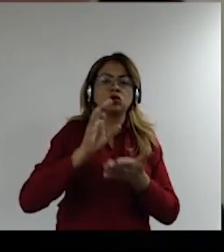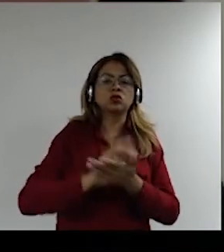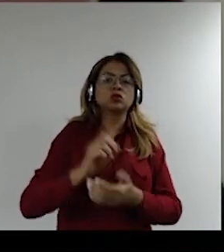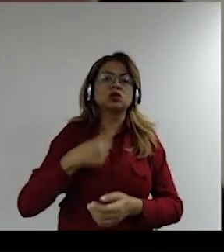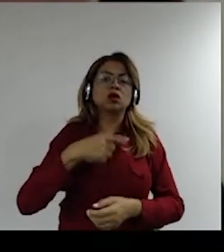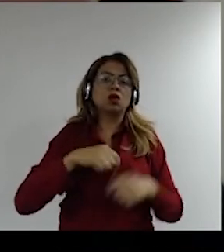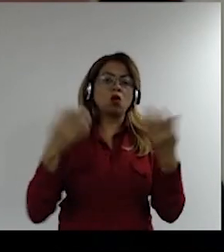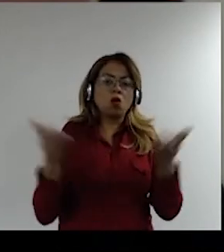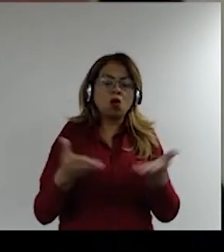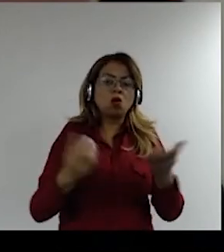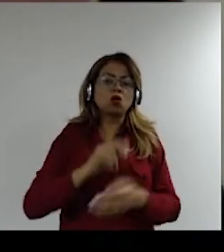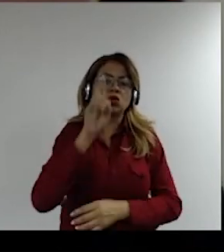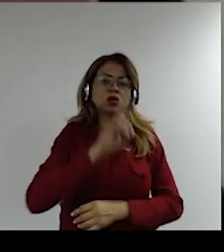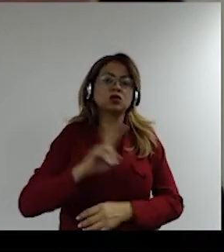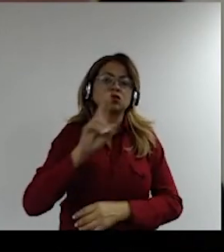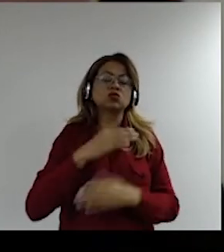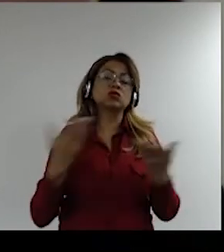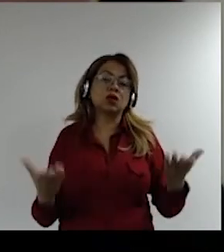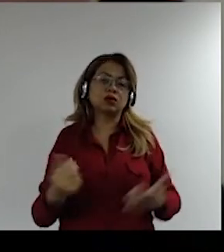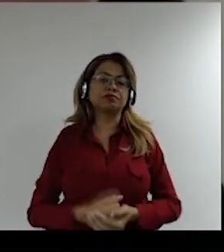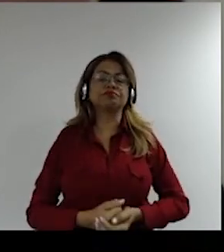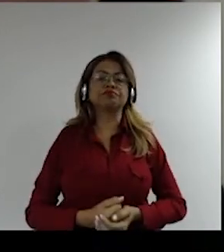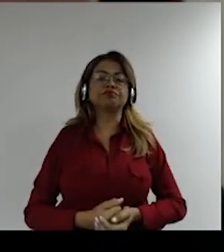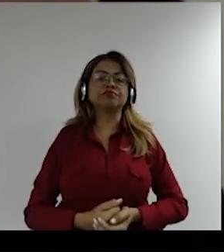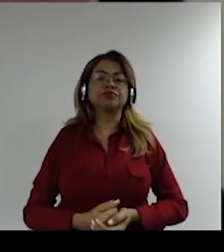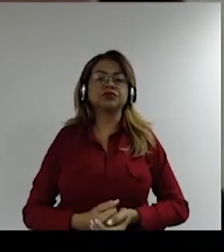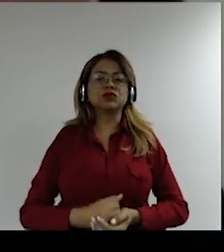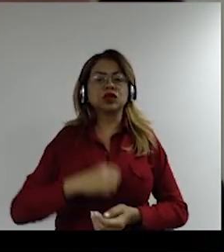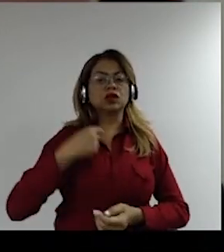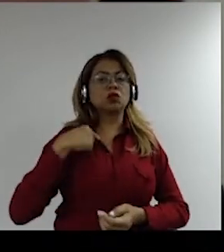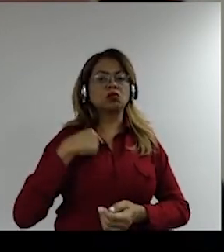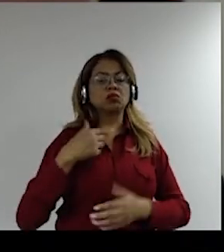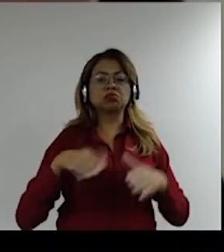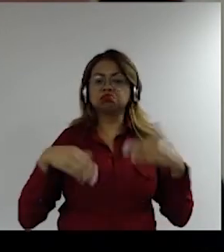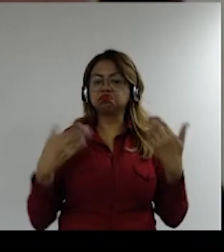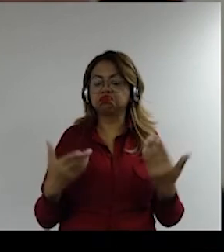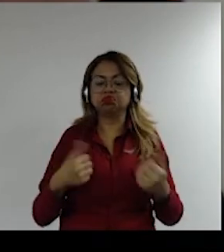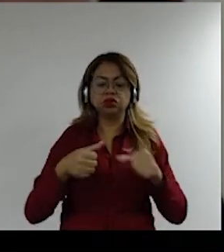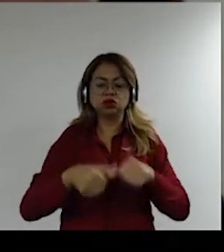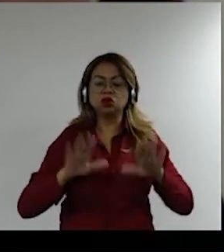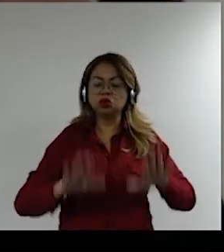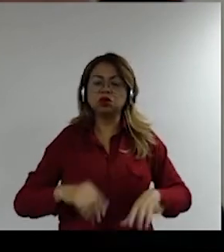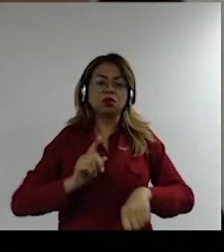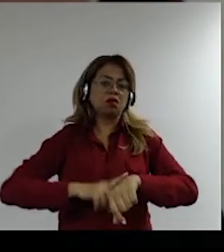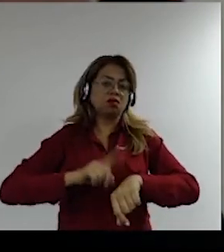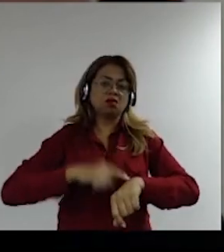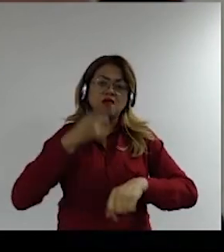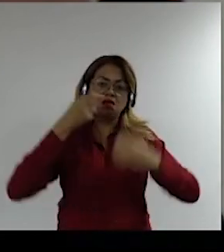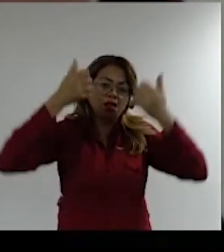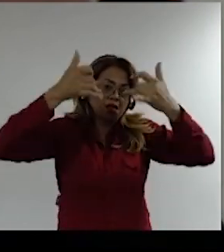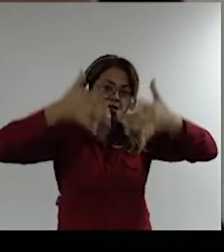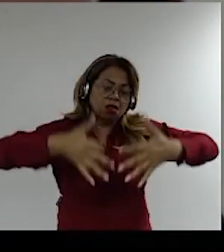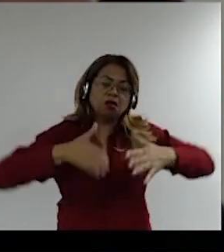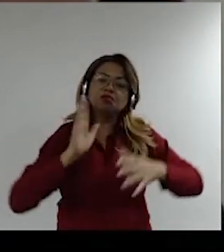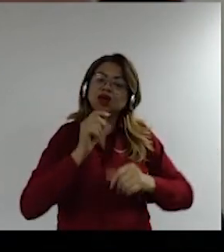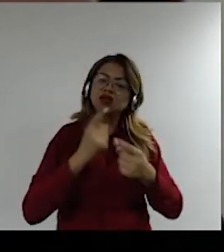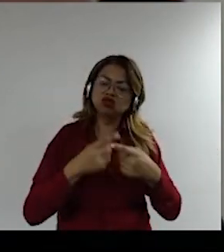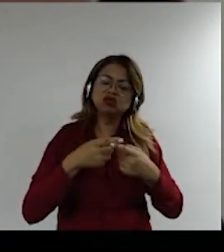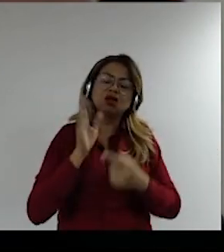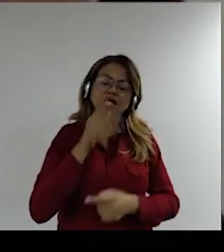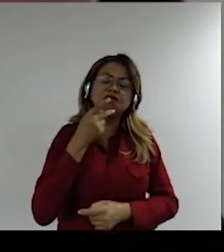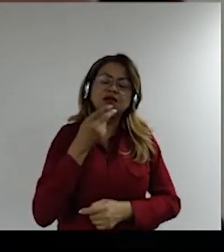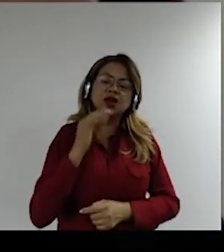como para mim, pouca coisa ficou nesse momento para falar, que já foram